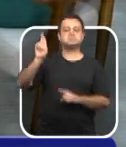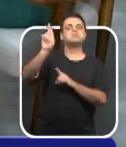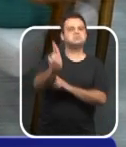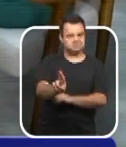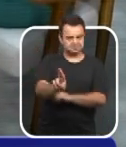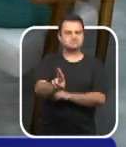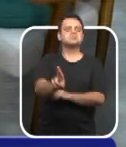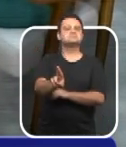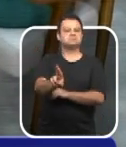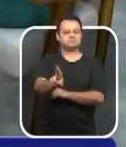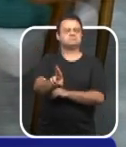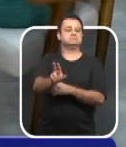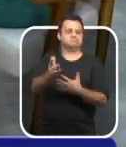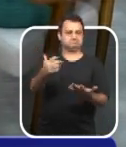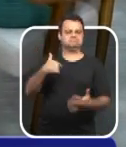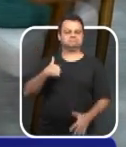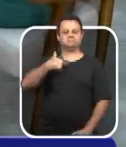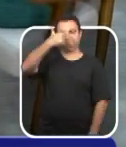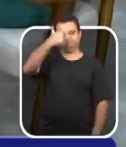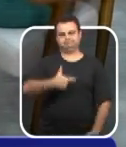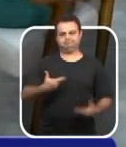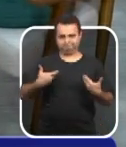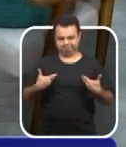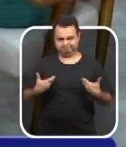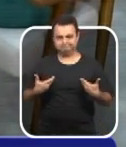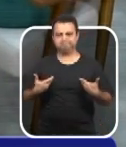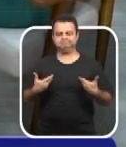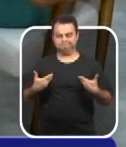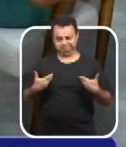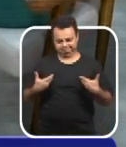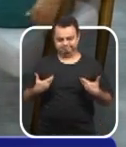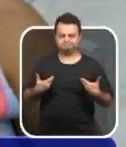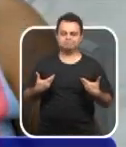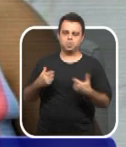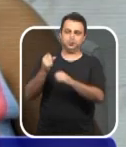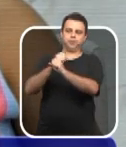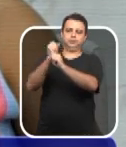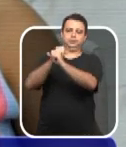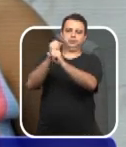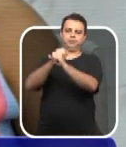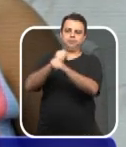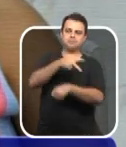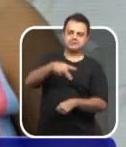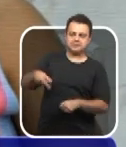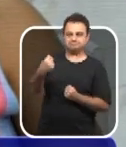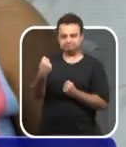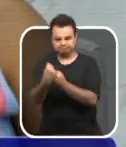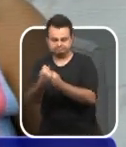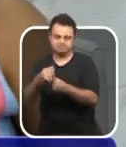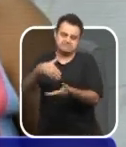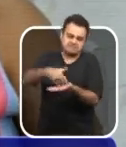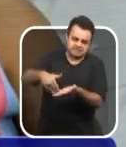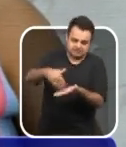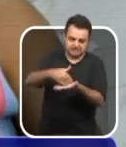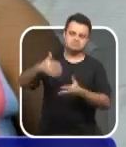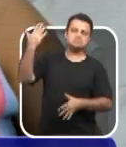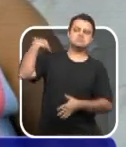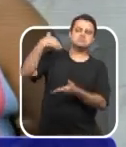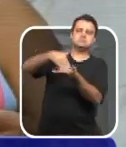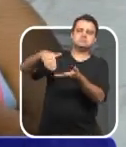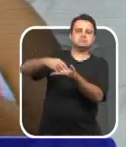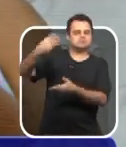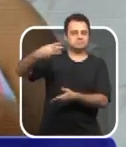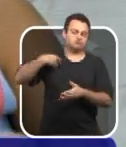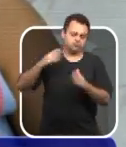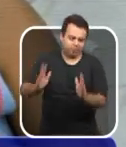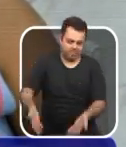está sendo conduzida durante todo esse tempo na mesa diretora. Então, fui terceira